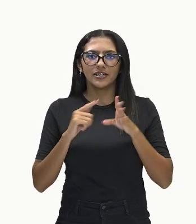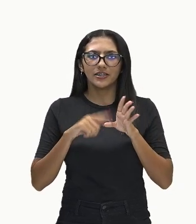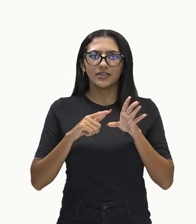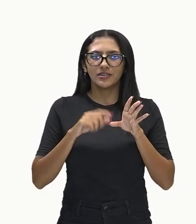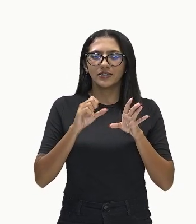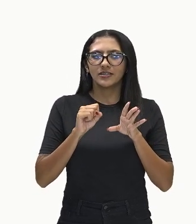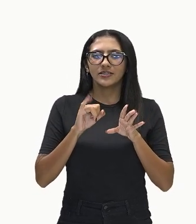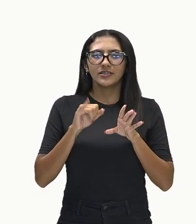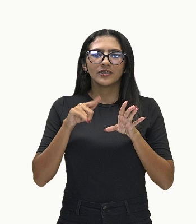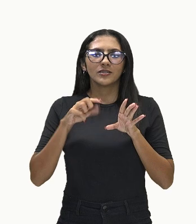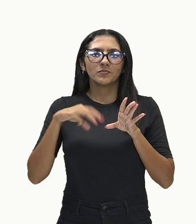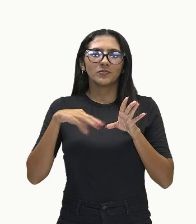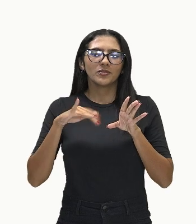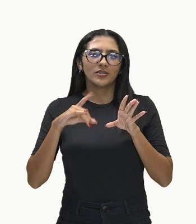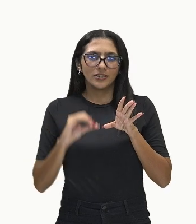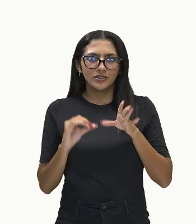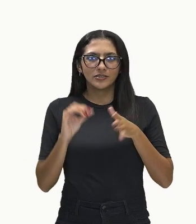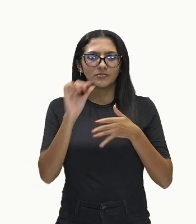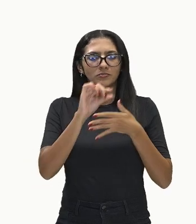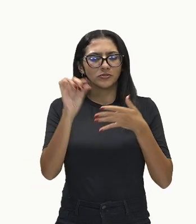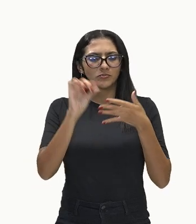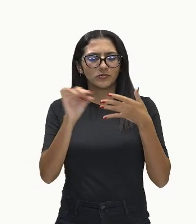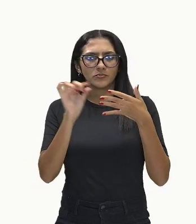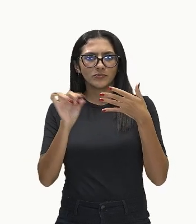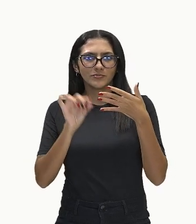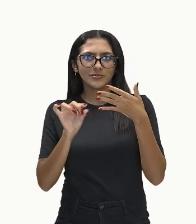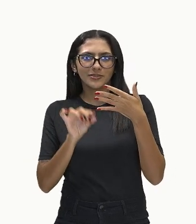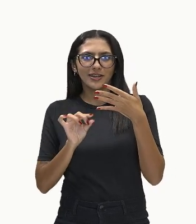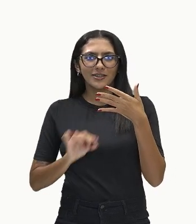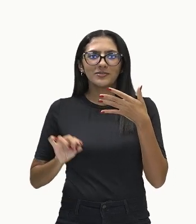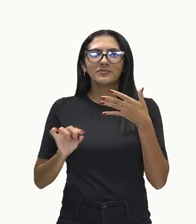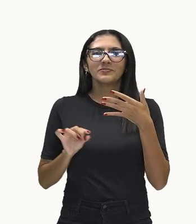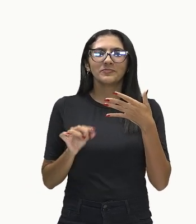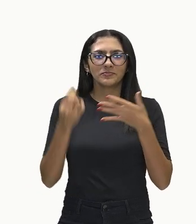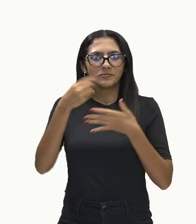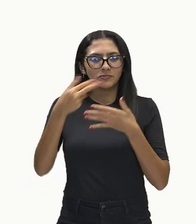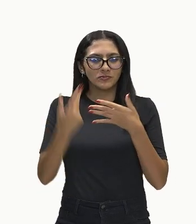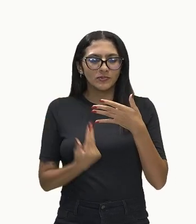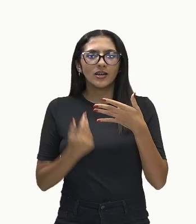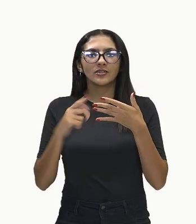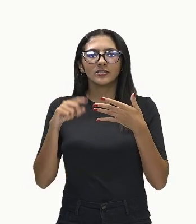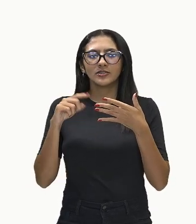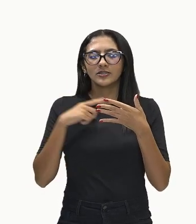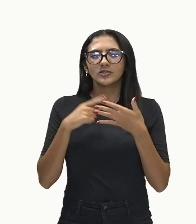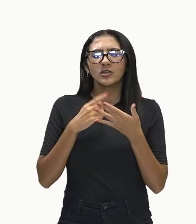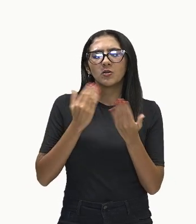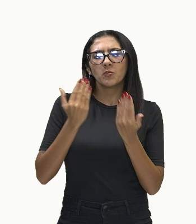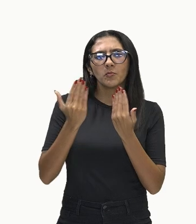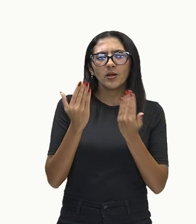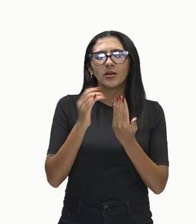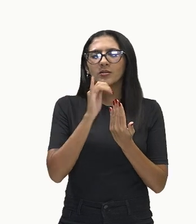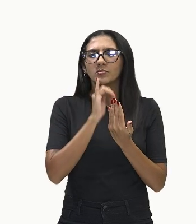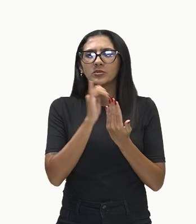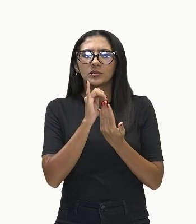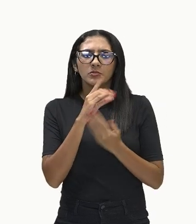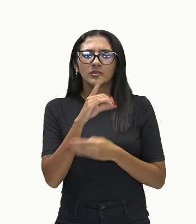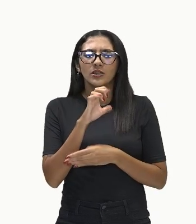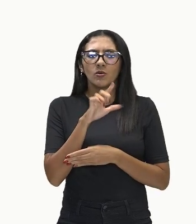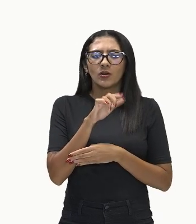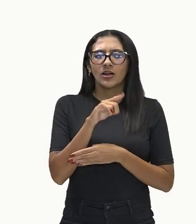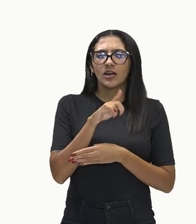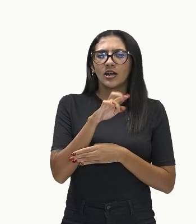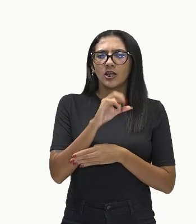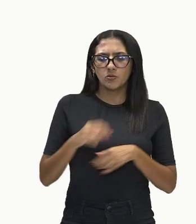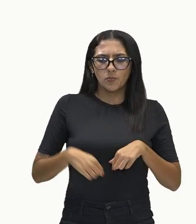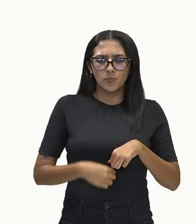e colo sigmoide e o reto. Esse intestino, quando comparado ao intestino delgado,